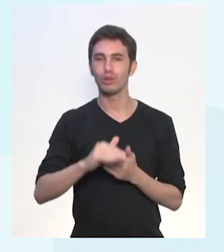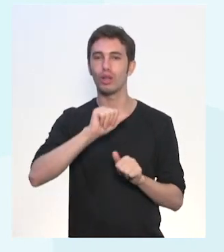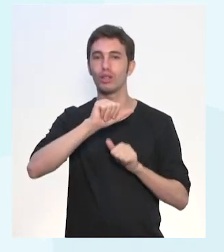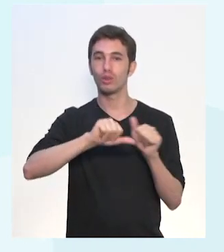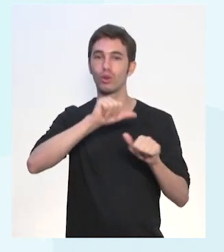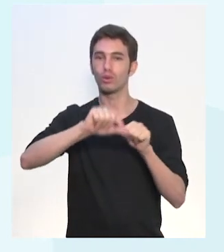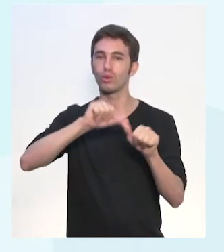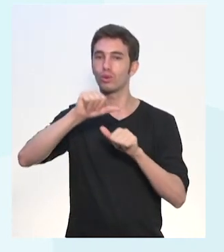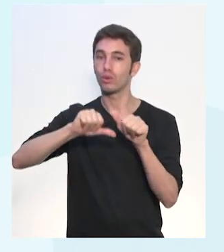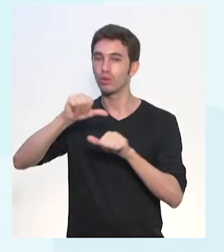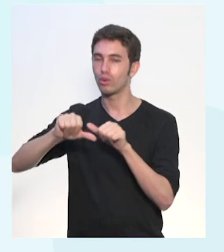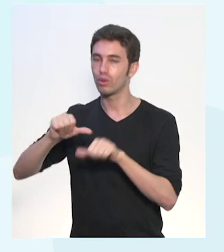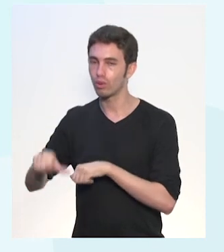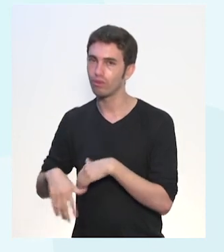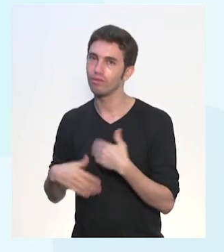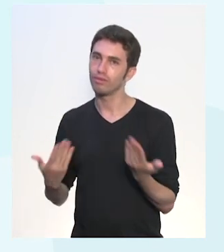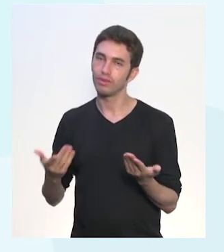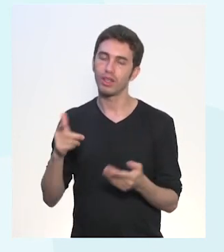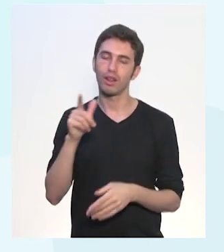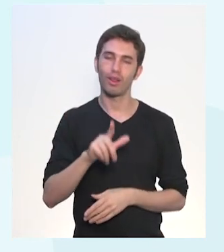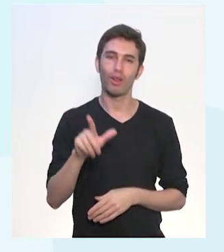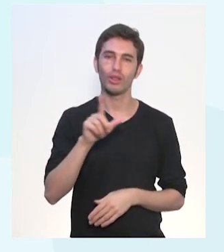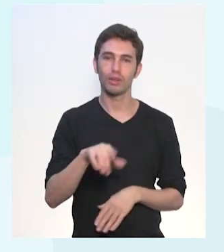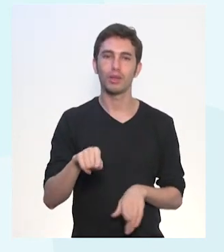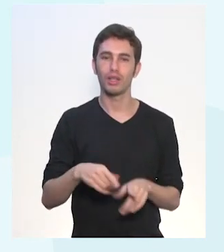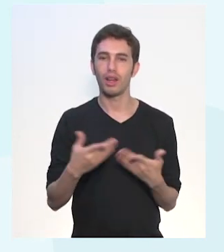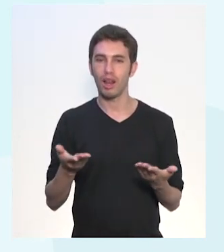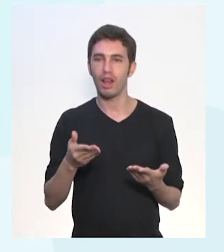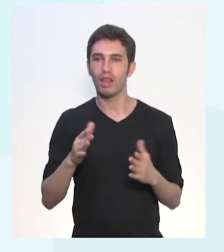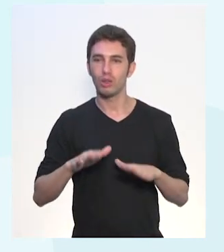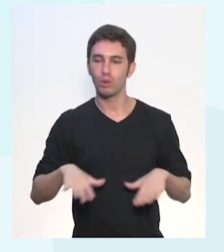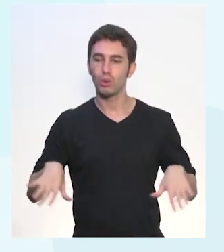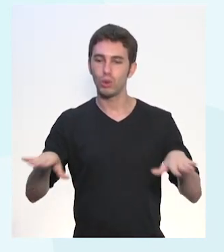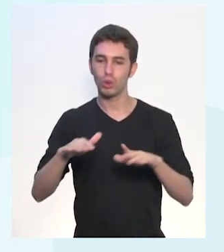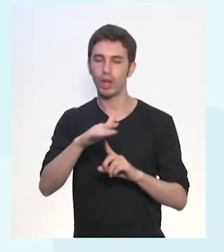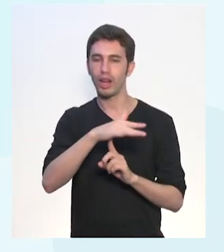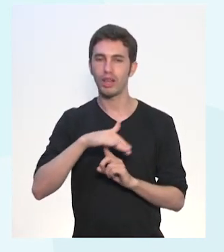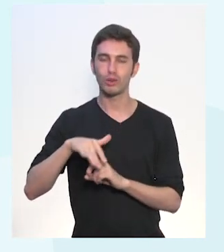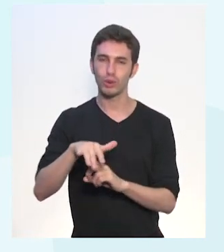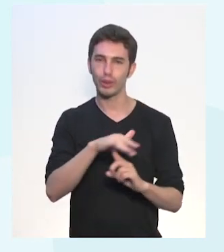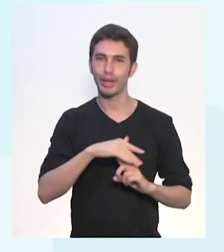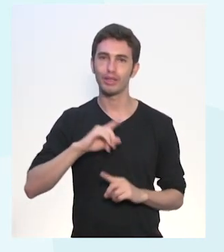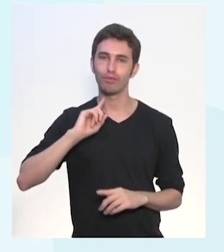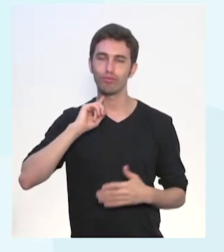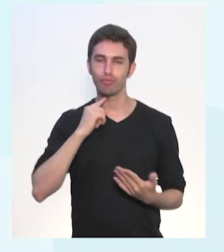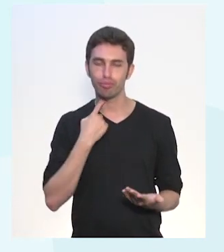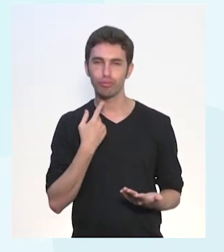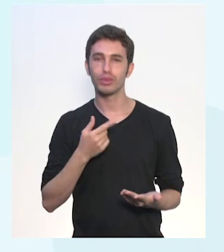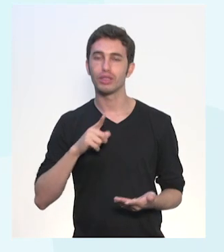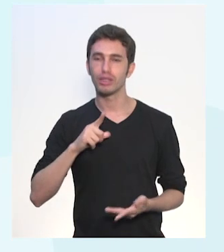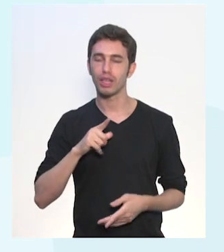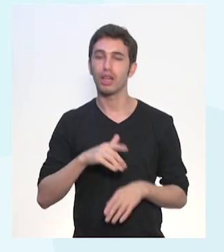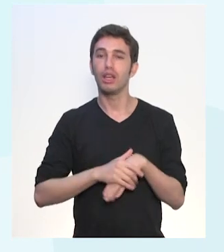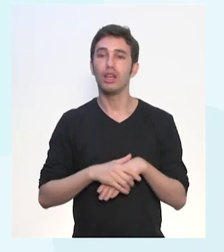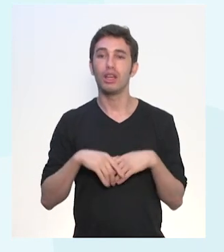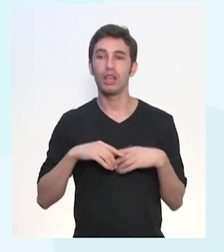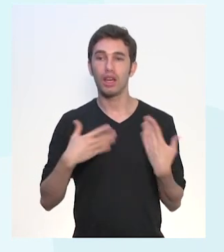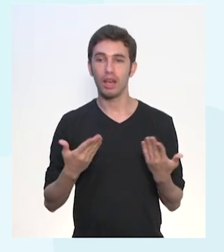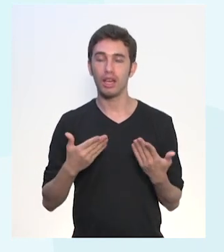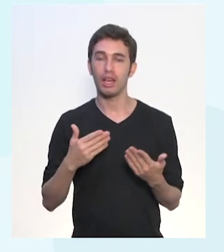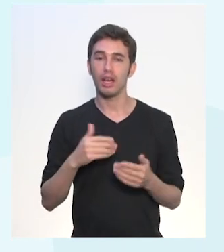sua paisagem e, obviamente, né, contaminando aí a natureza, né, e cada vez mais, né, fazendo com